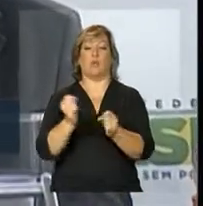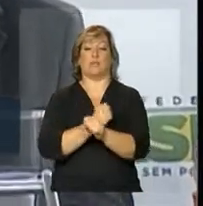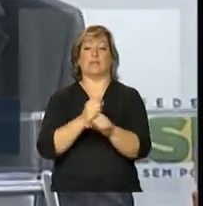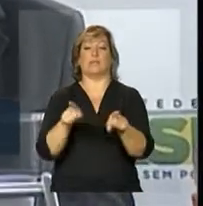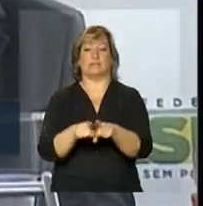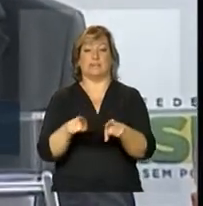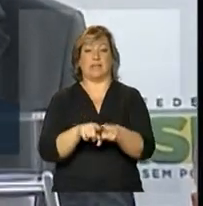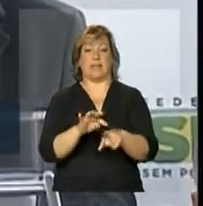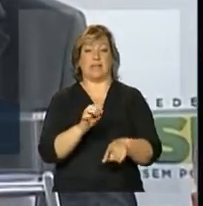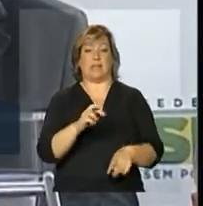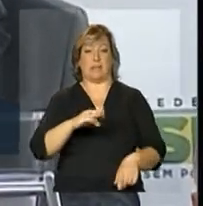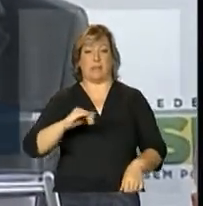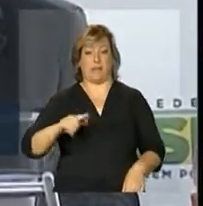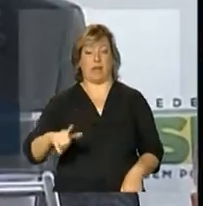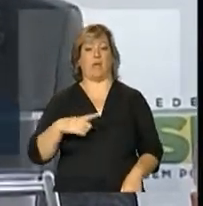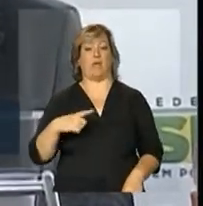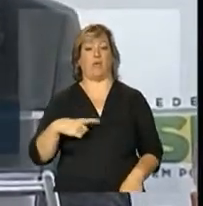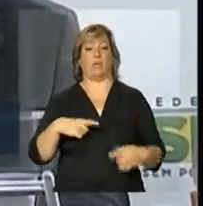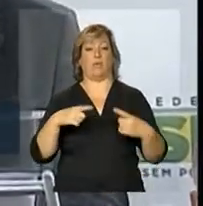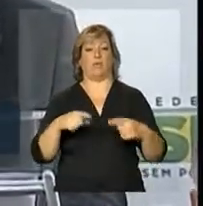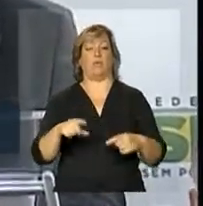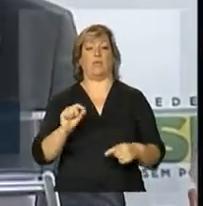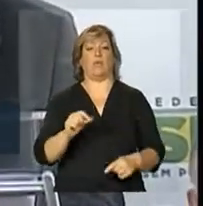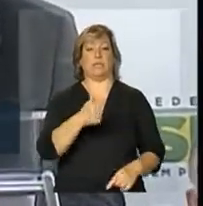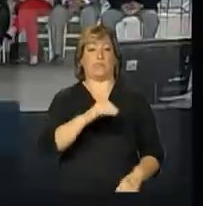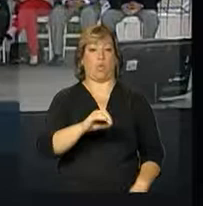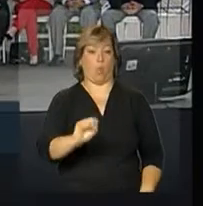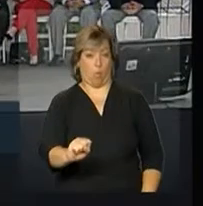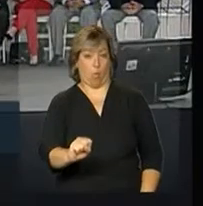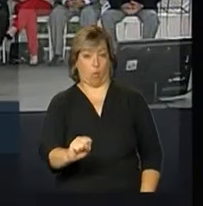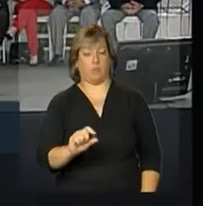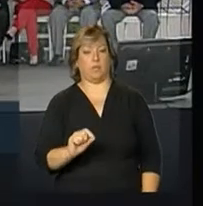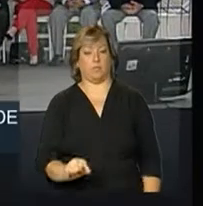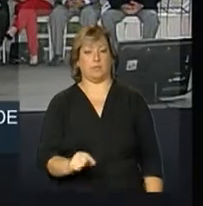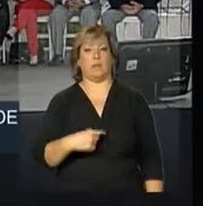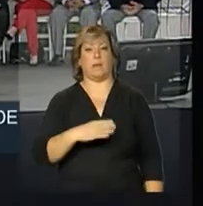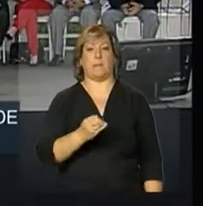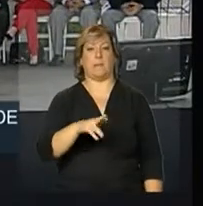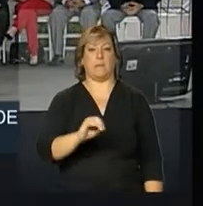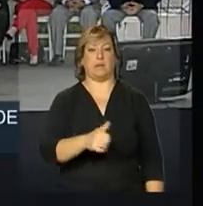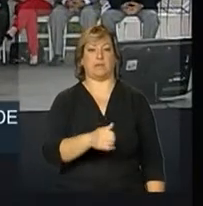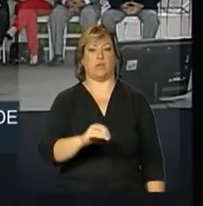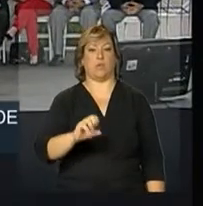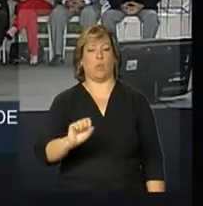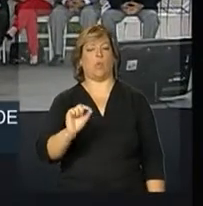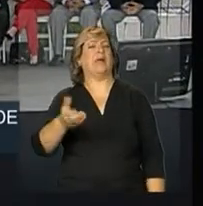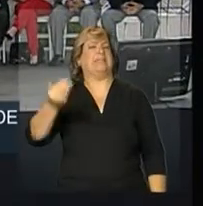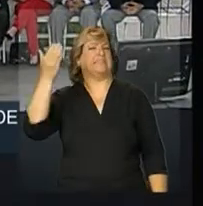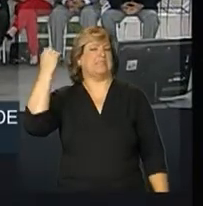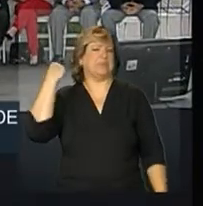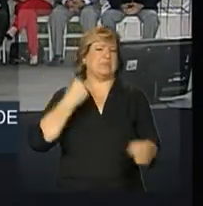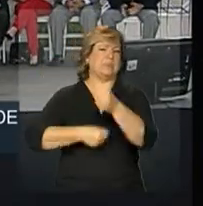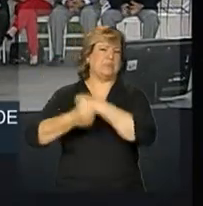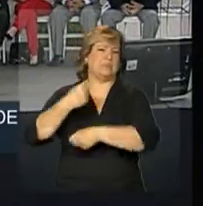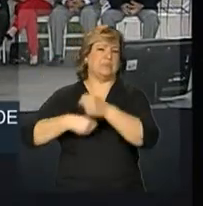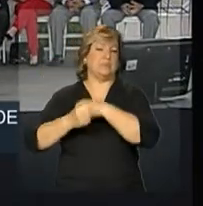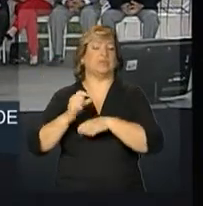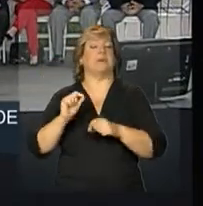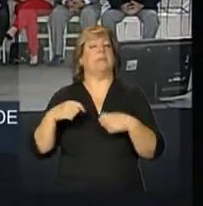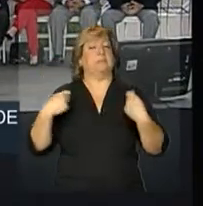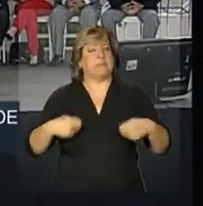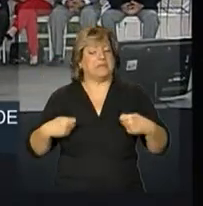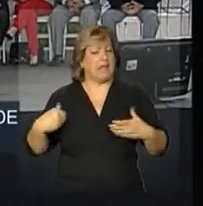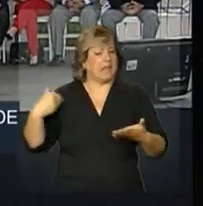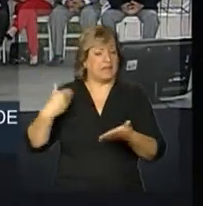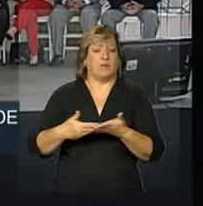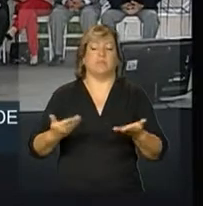terminal de líquidos 108, né, o B-108, que há muitos e muitos anos era necessário para